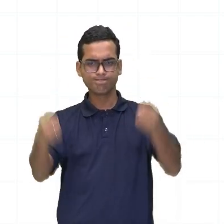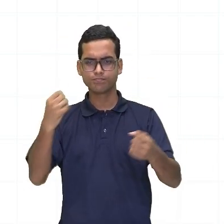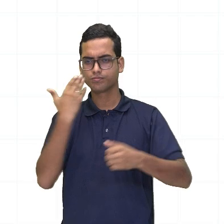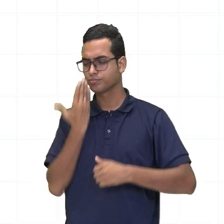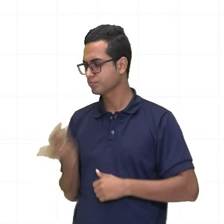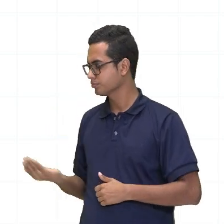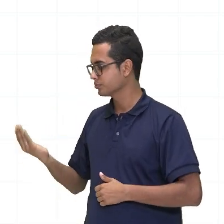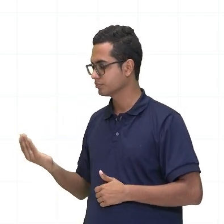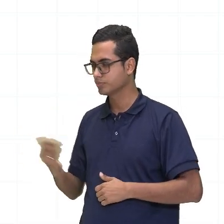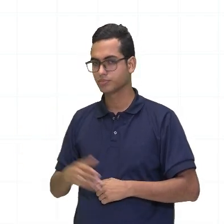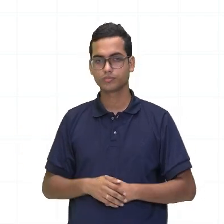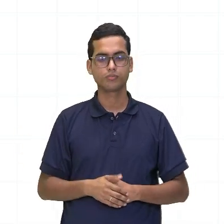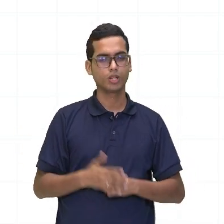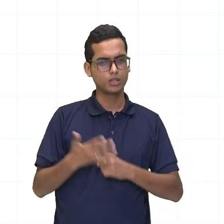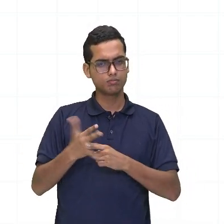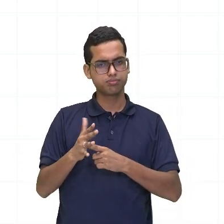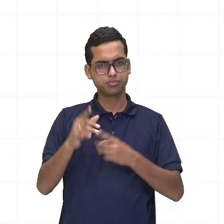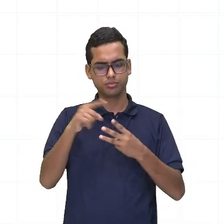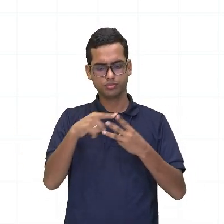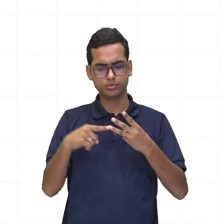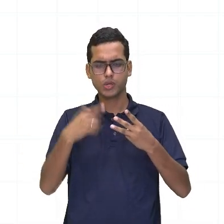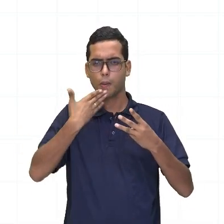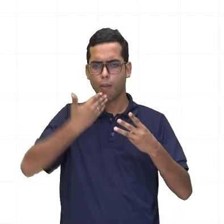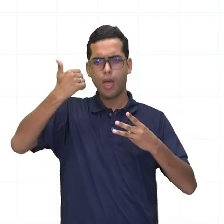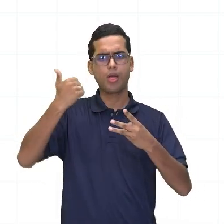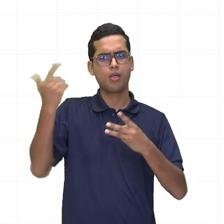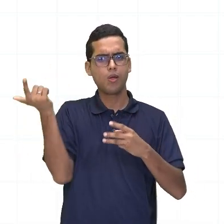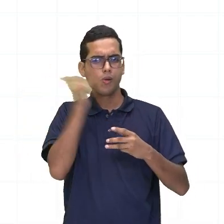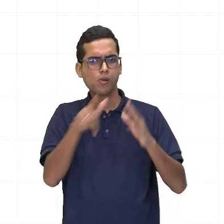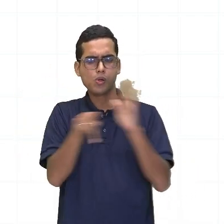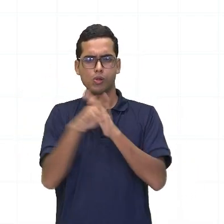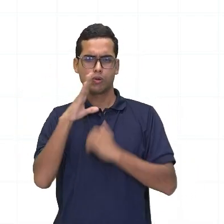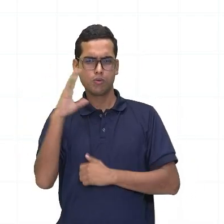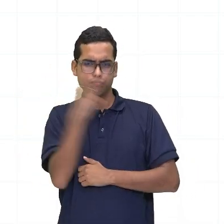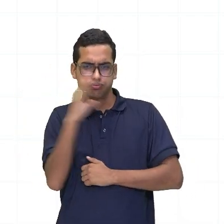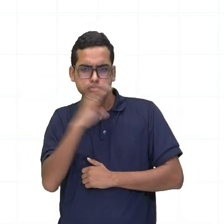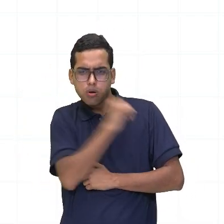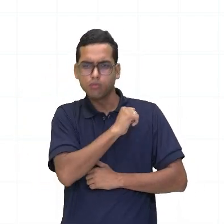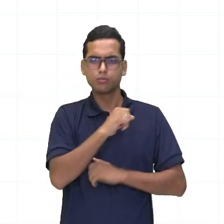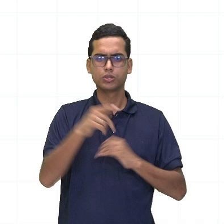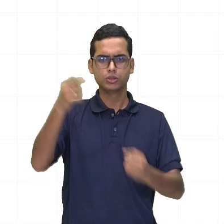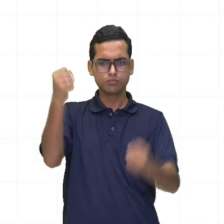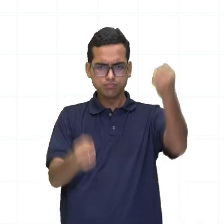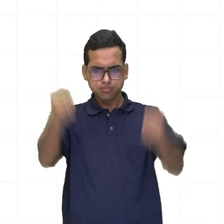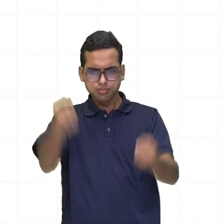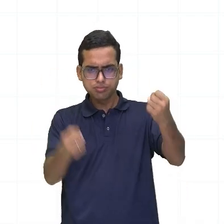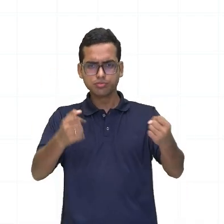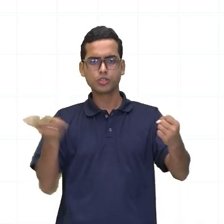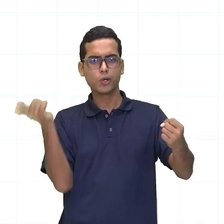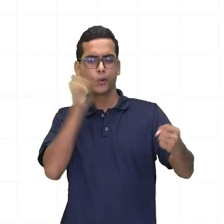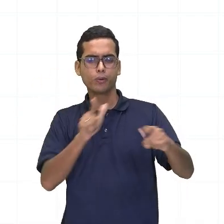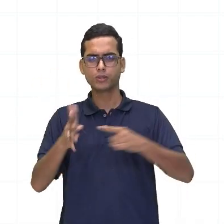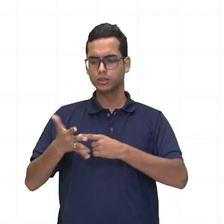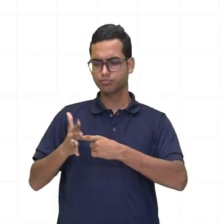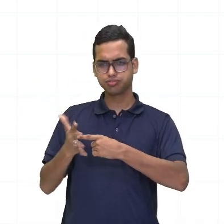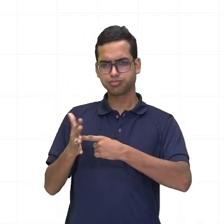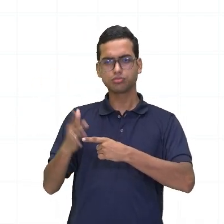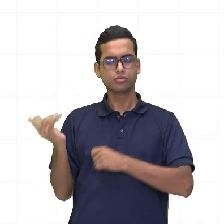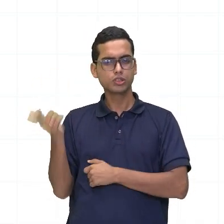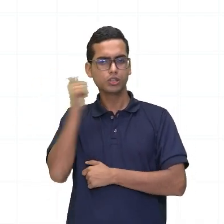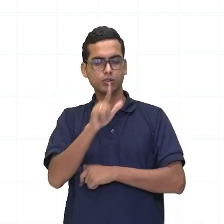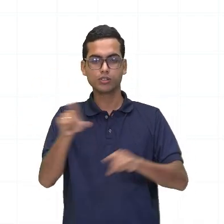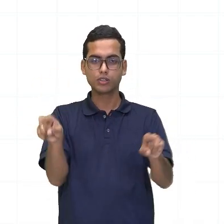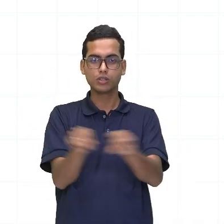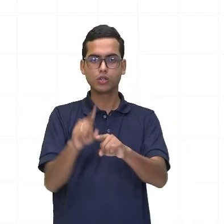são considerados ali melhores, né, que são mais potentes, tá, que são mais ágeis, né, que podem alcançar